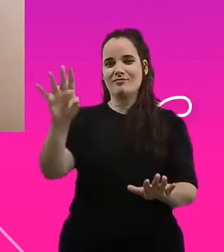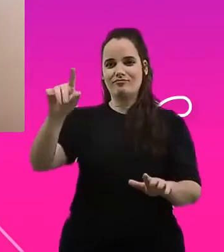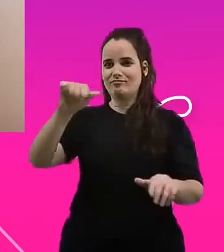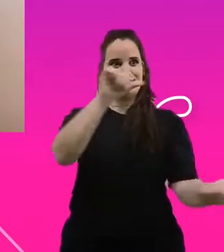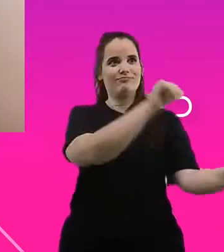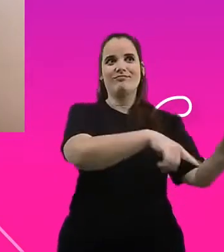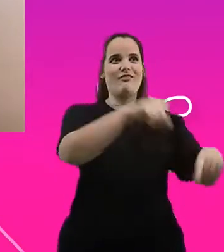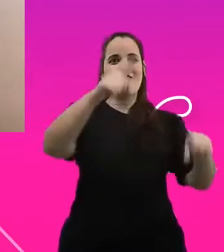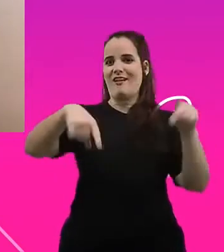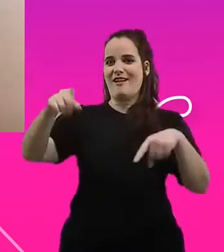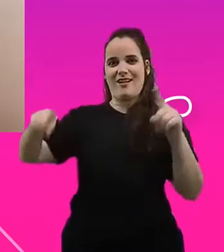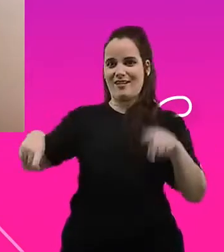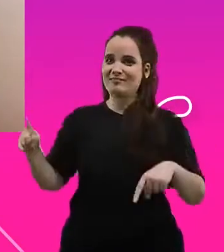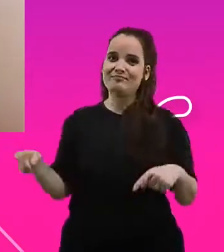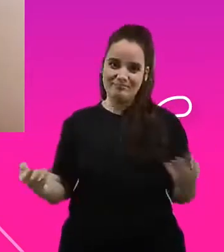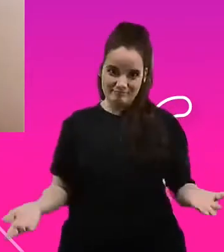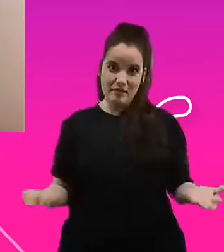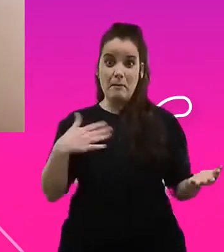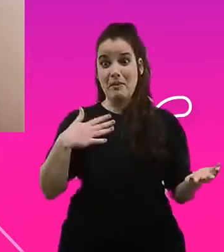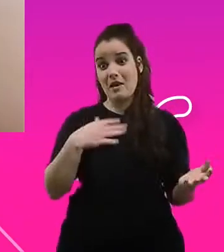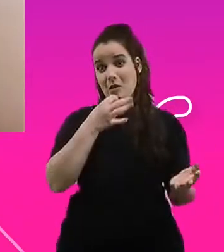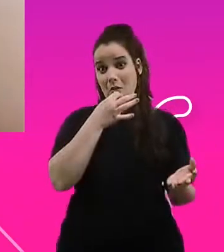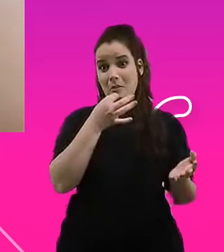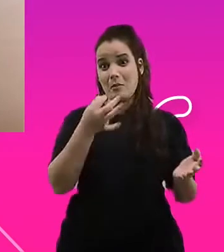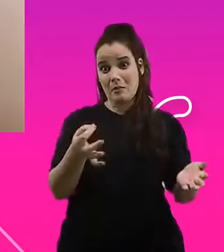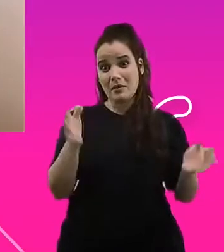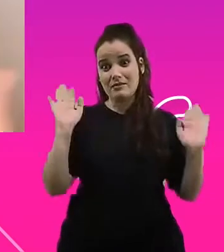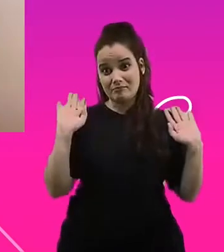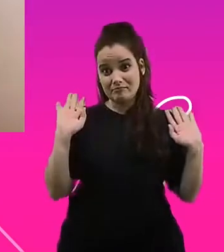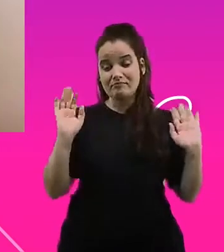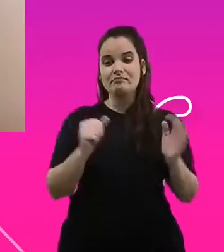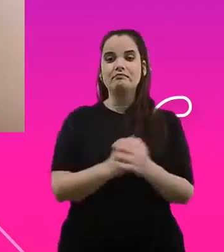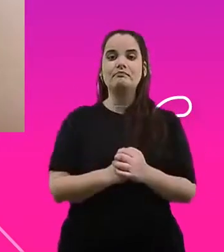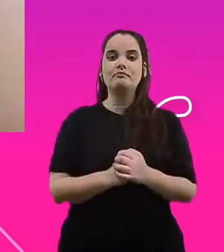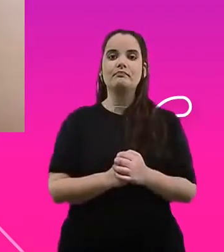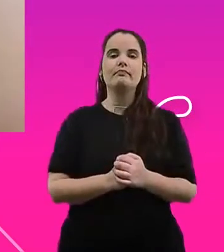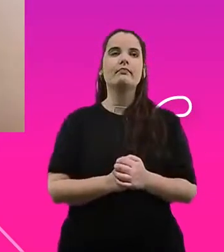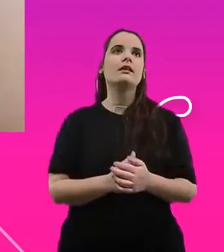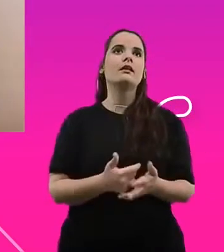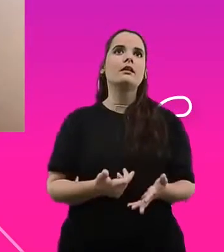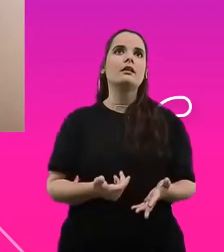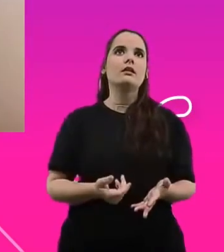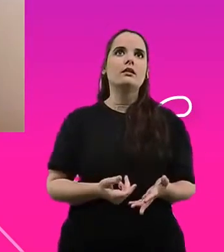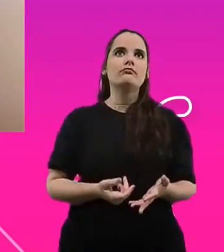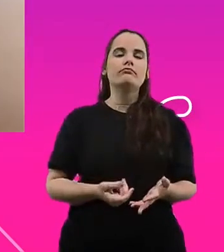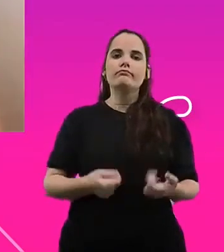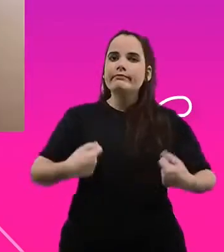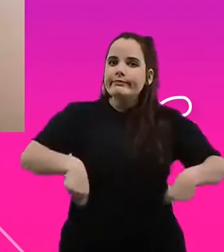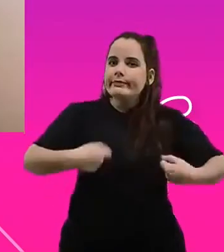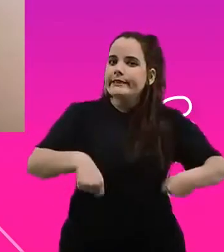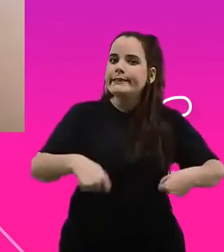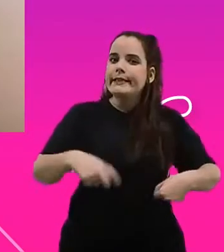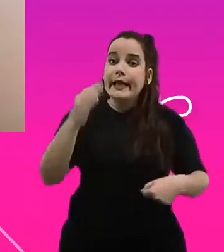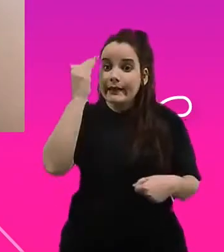minha visão. De se preocupar muito, né, enfim, se ver muito no processo, entender muito o efeito daquilo na